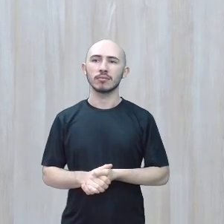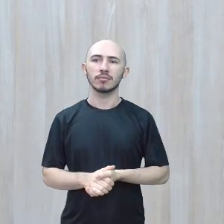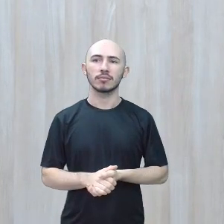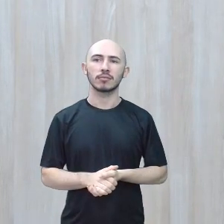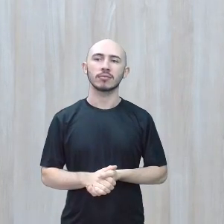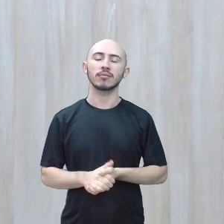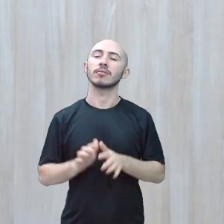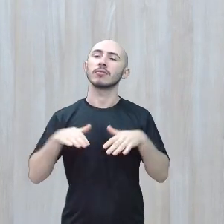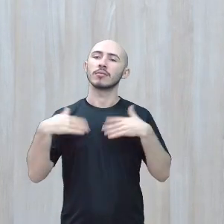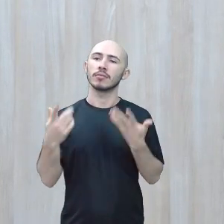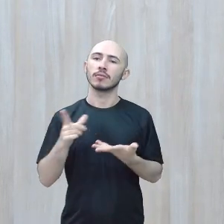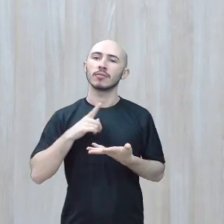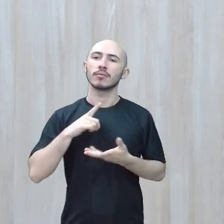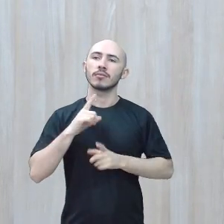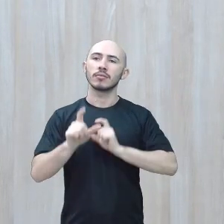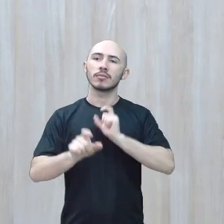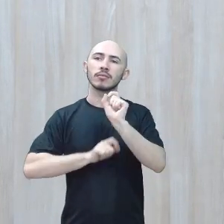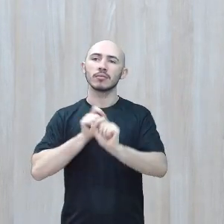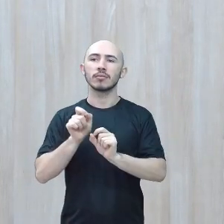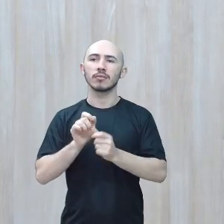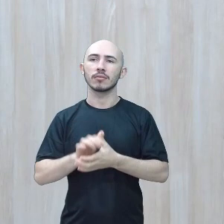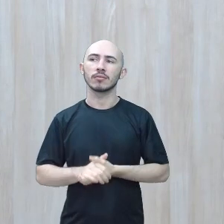A gente também tem